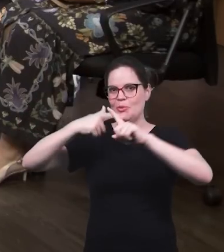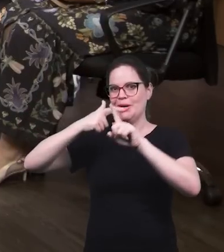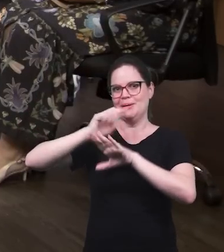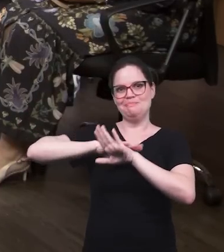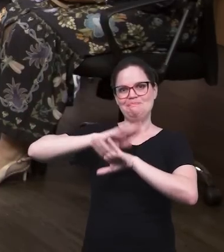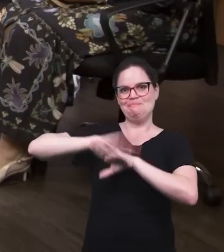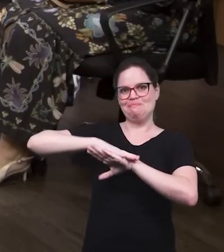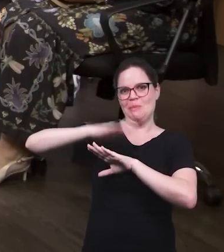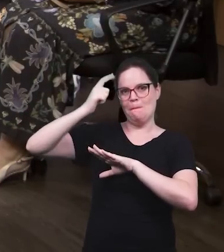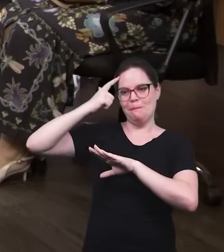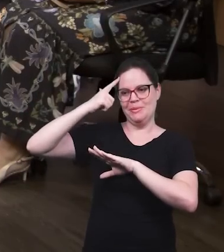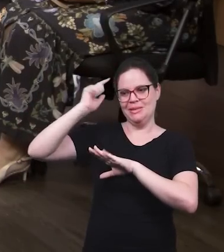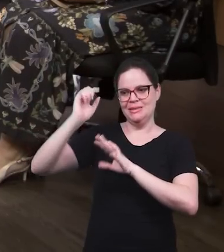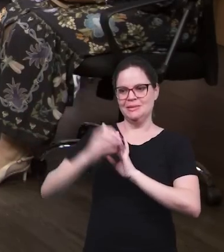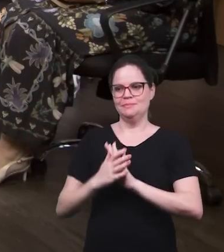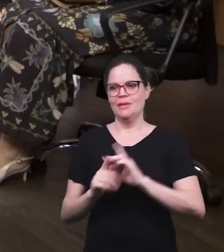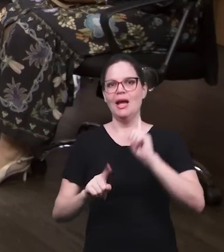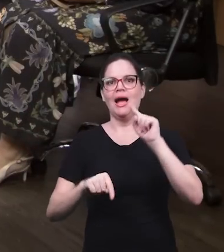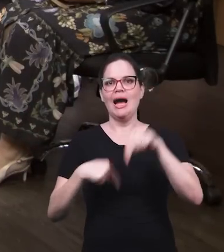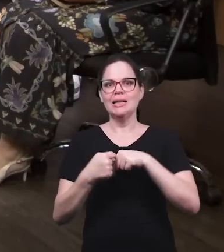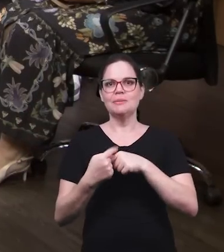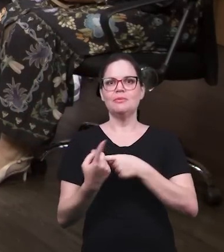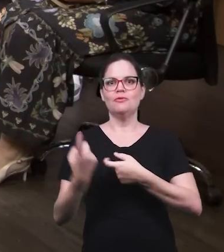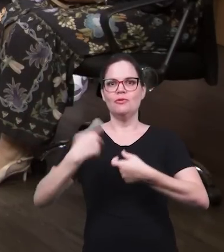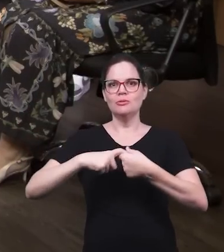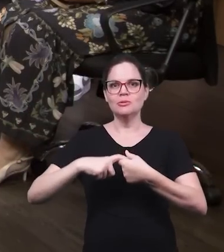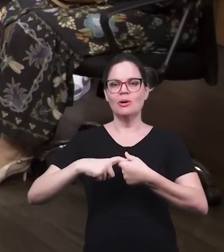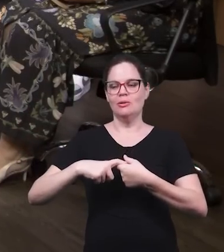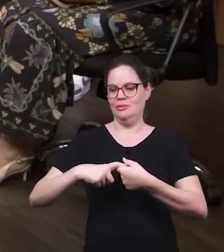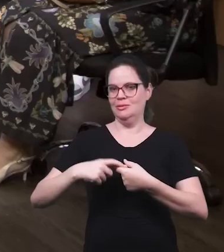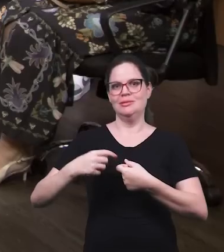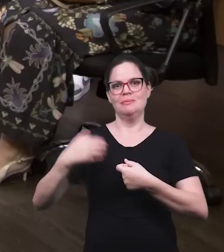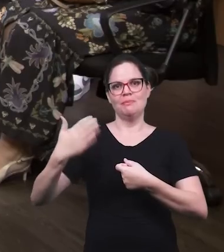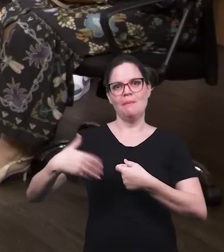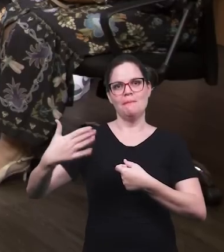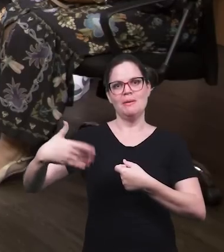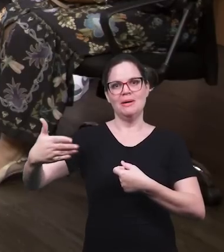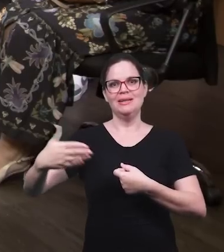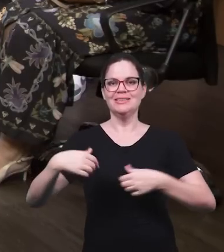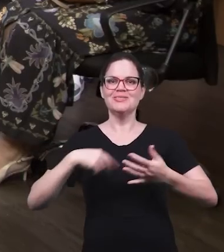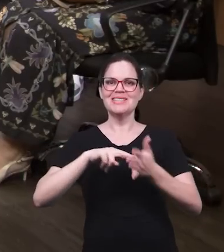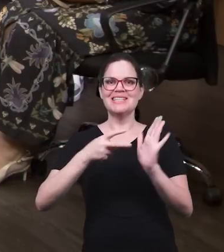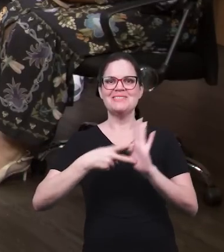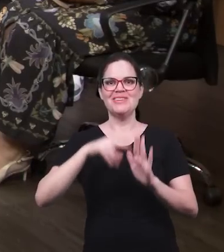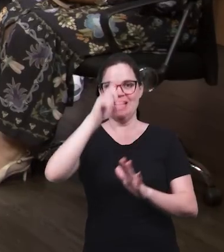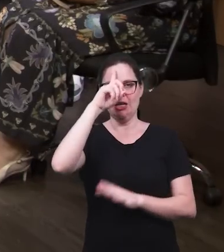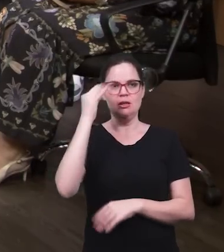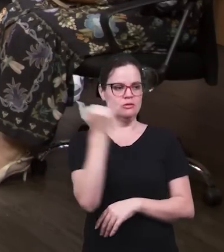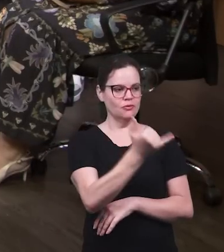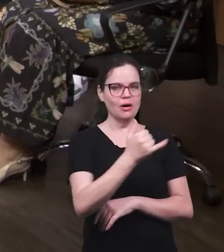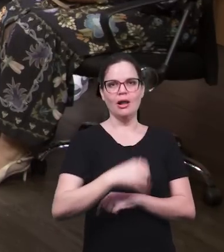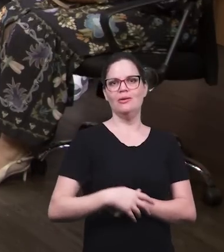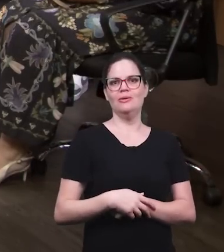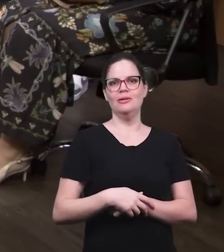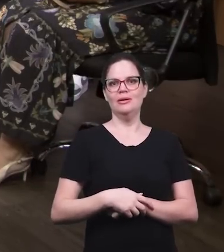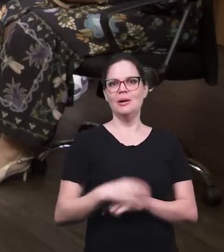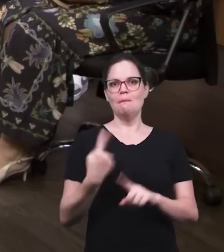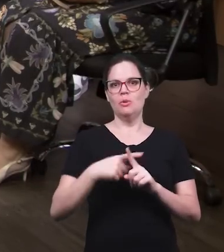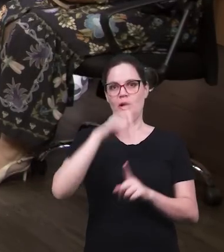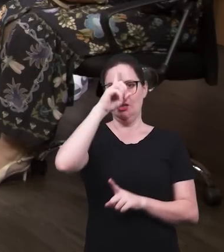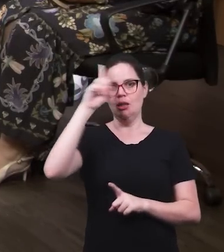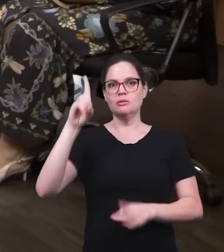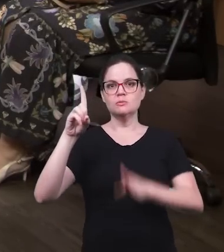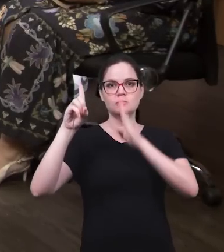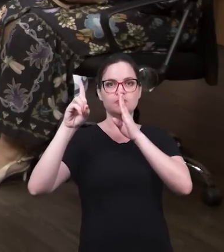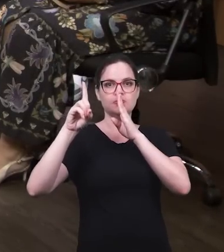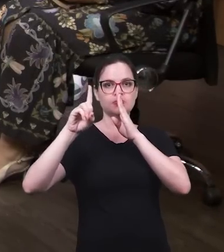Na oração seguinte, eu só voltou a falar com outro. O silêncio de Deus fala. O silêncio de Deus fala. Deus falou, o que o